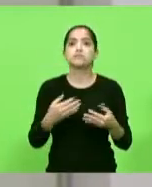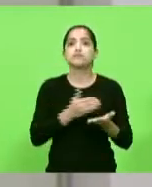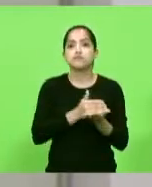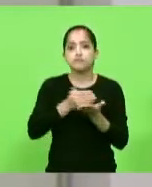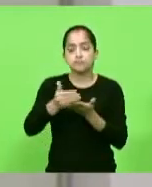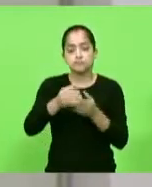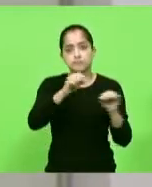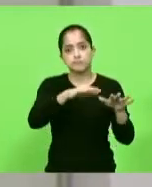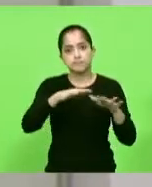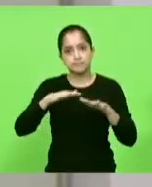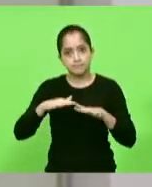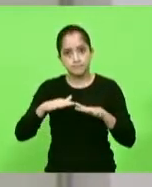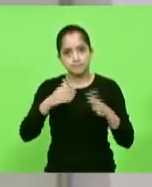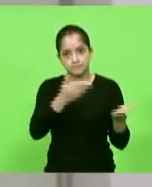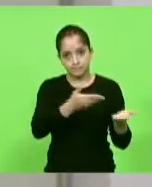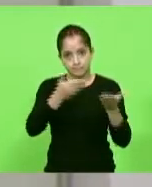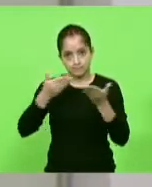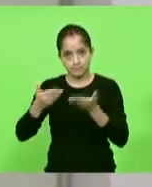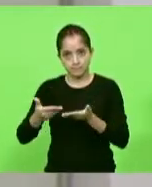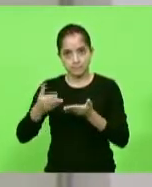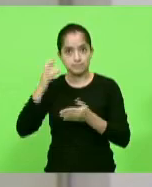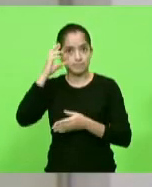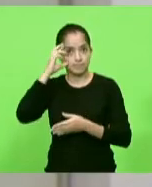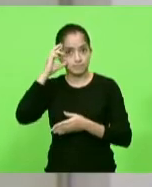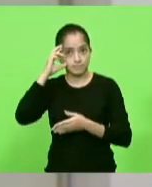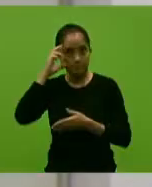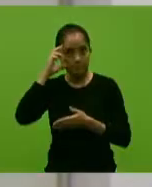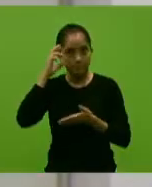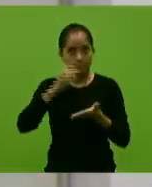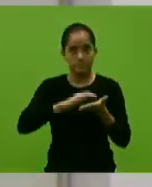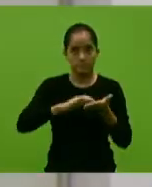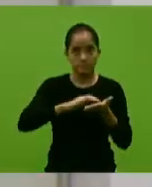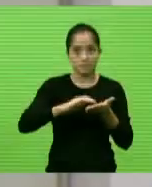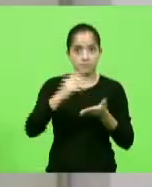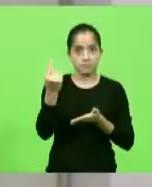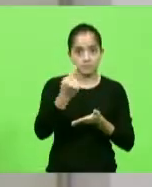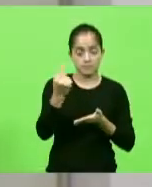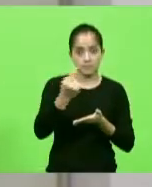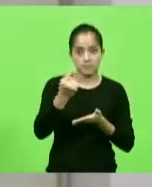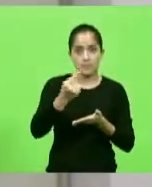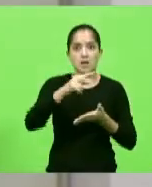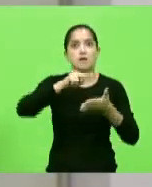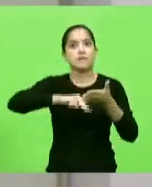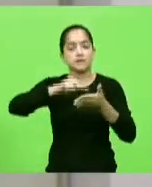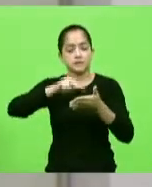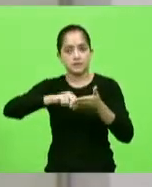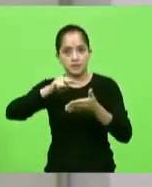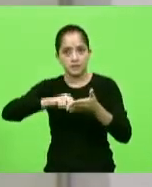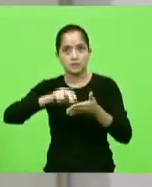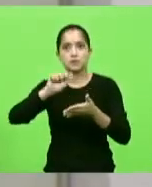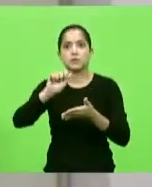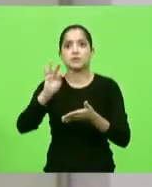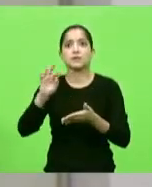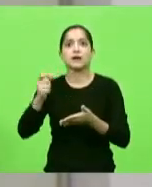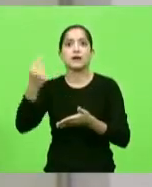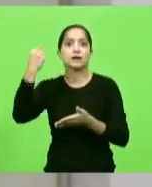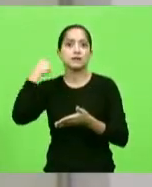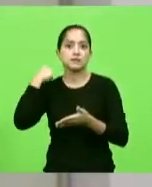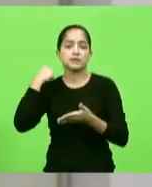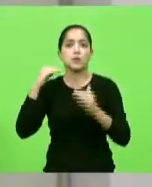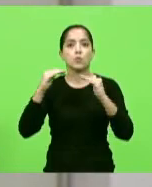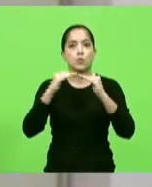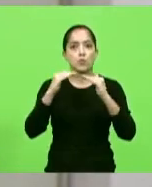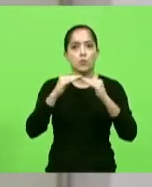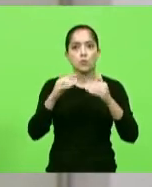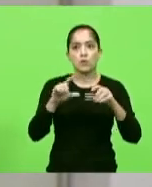declarou abertos os trabalhos e convidou o senhor deputado Ricardo Alba, primeiro secretário para proceder à leitura da ata da sessão anterior que, em